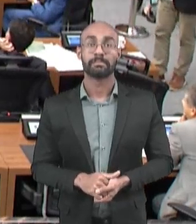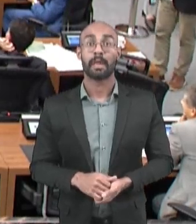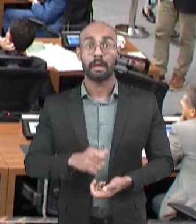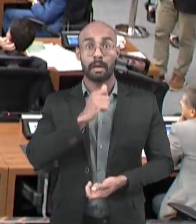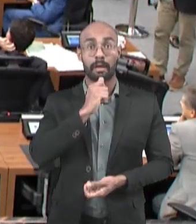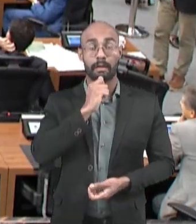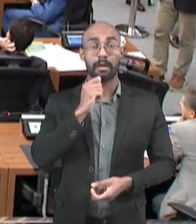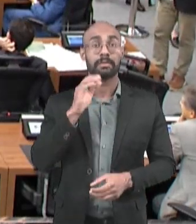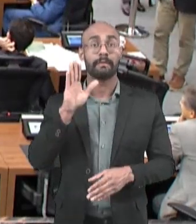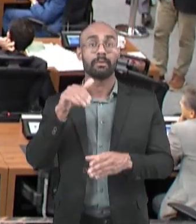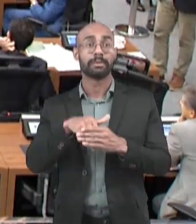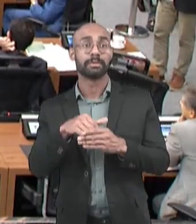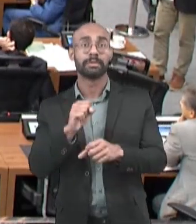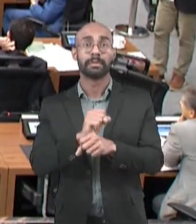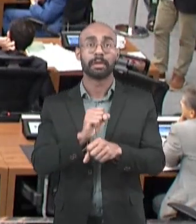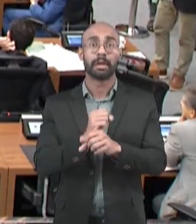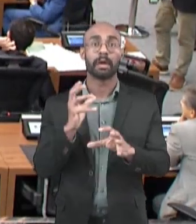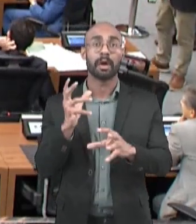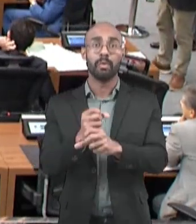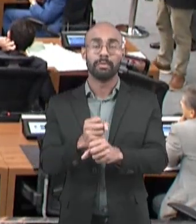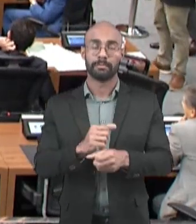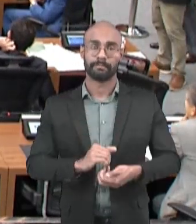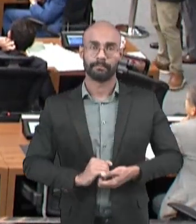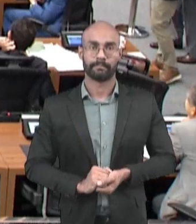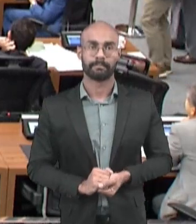Ainda em votação, senhores deputados.